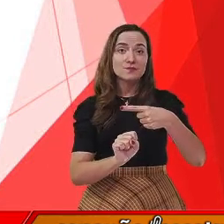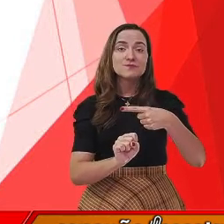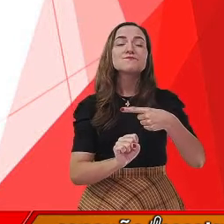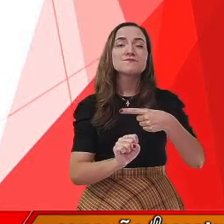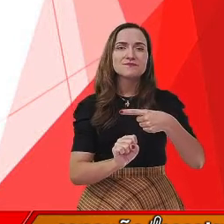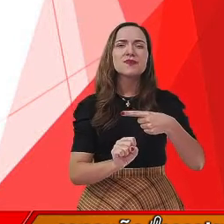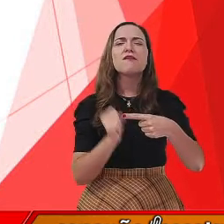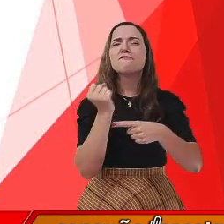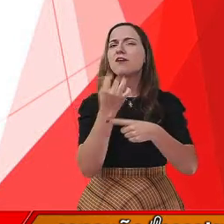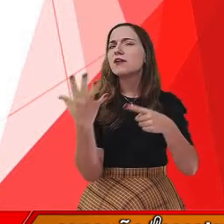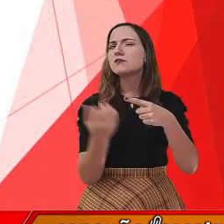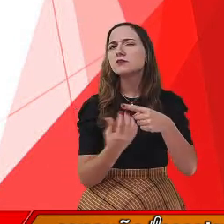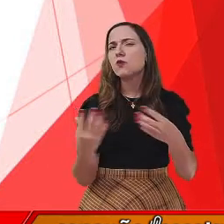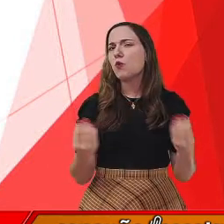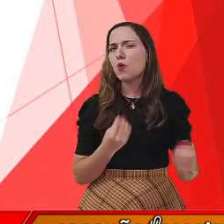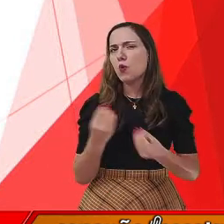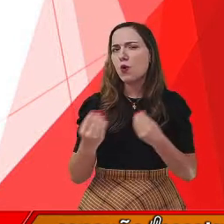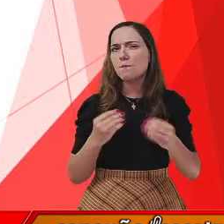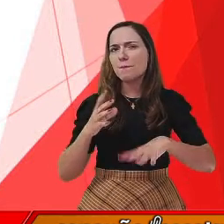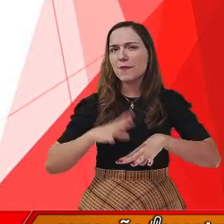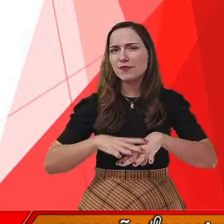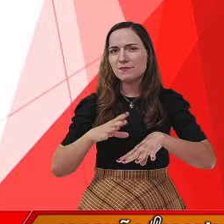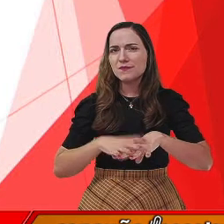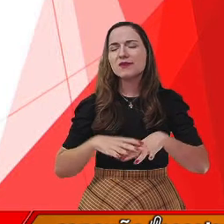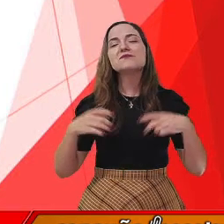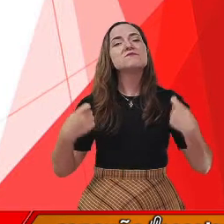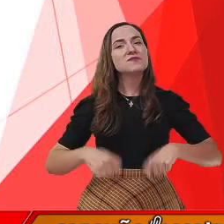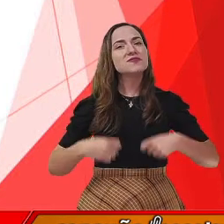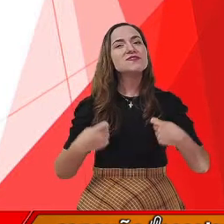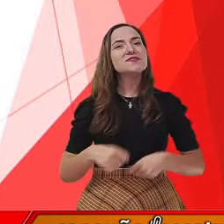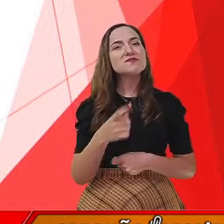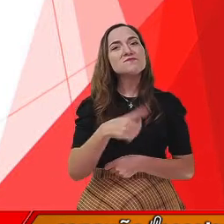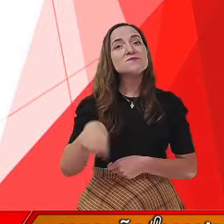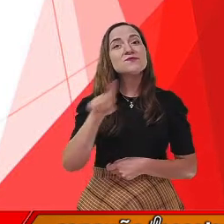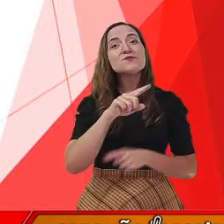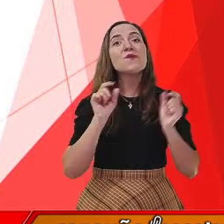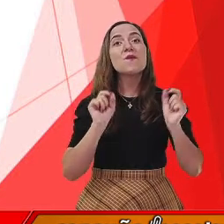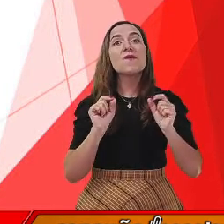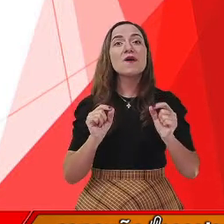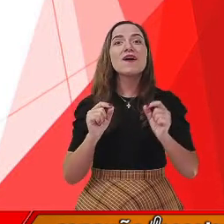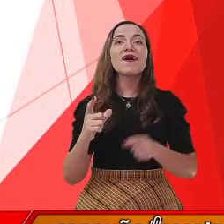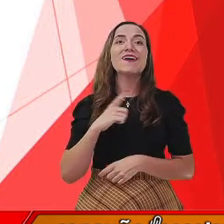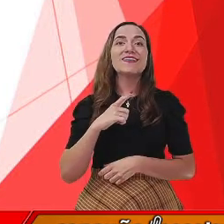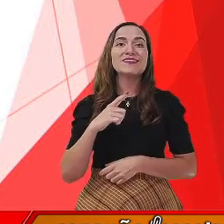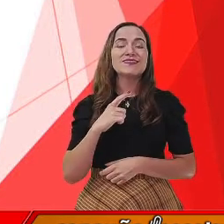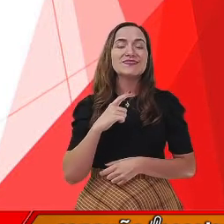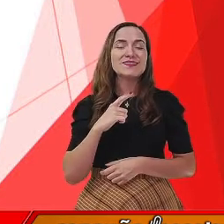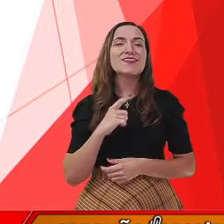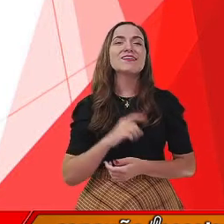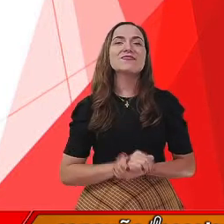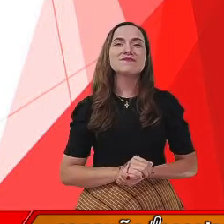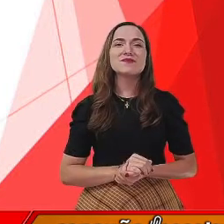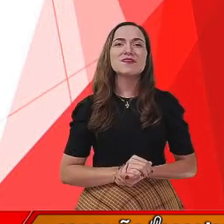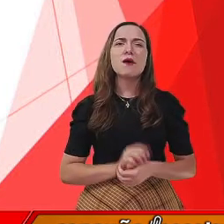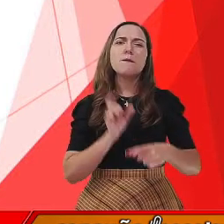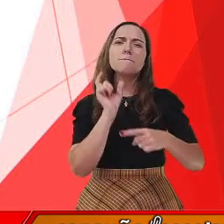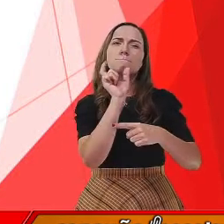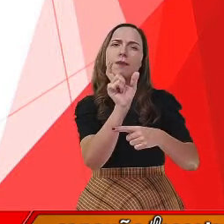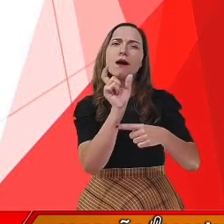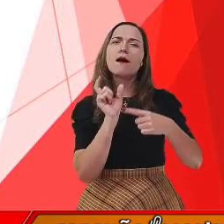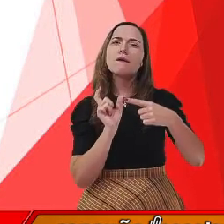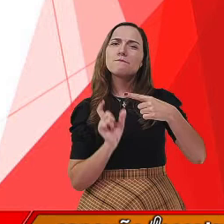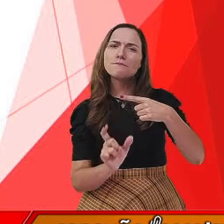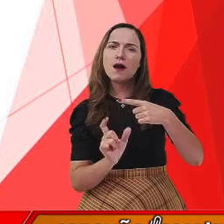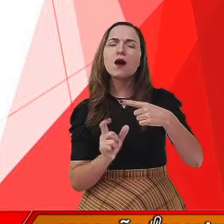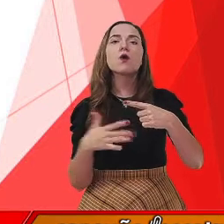essa informação matematicamente, basta sobrepor 2 números, os quais vamos chamar